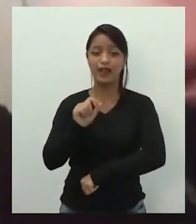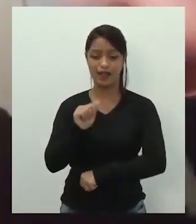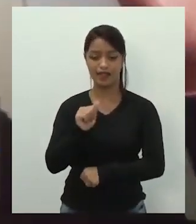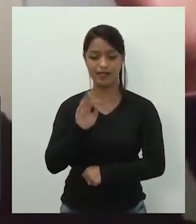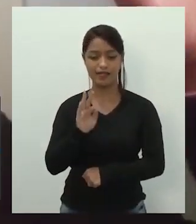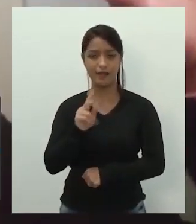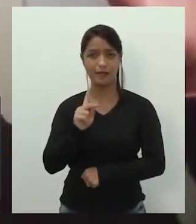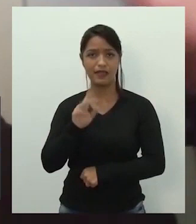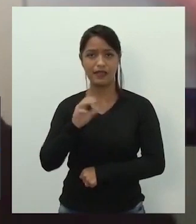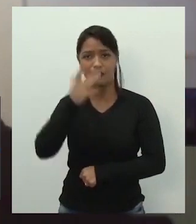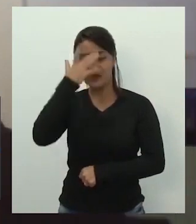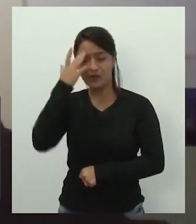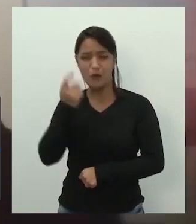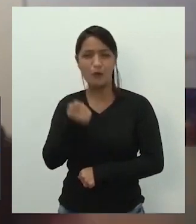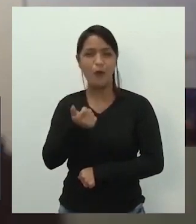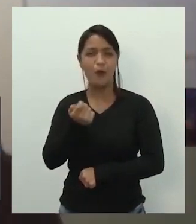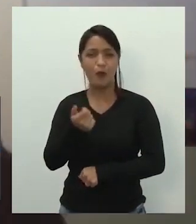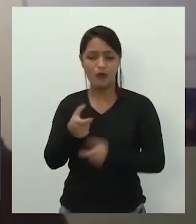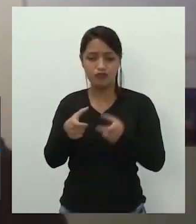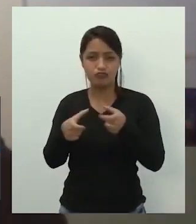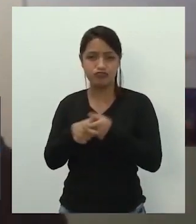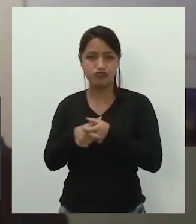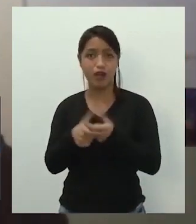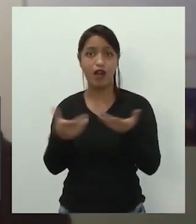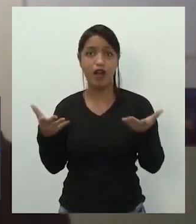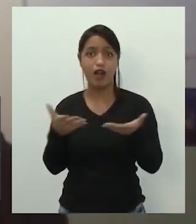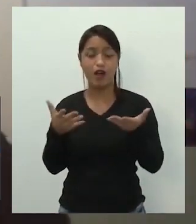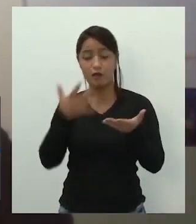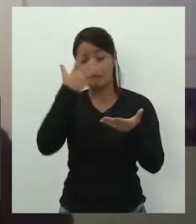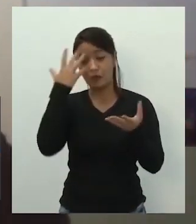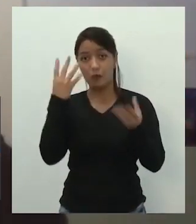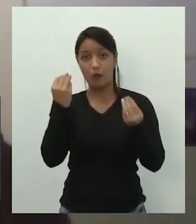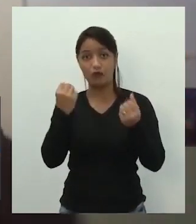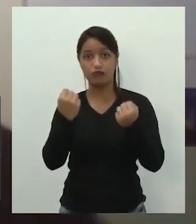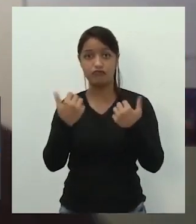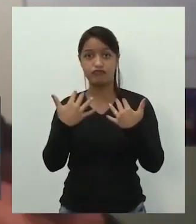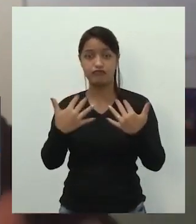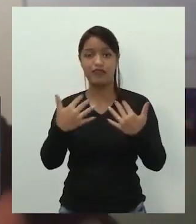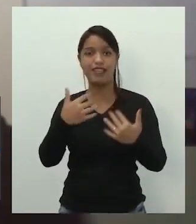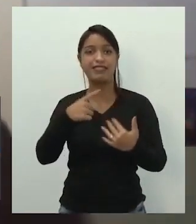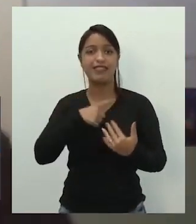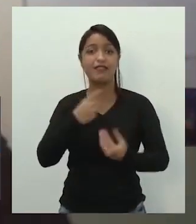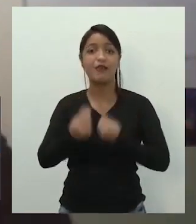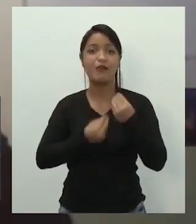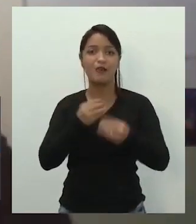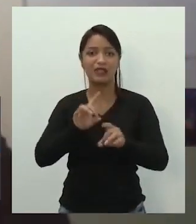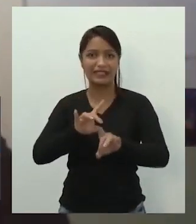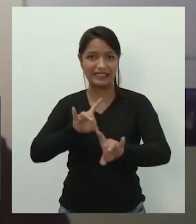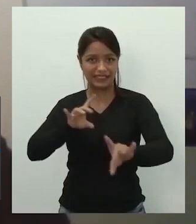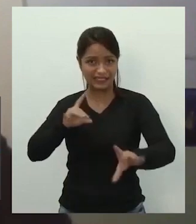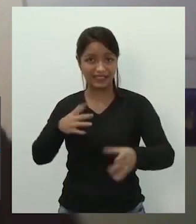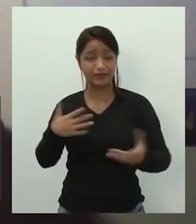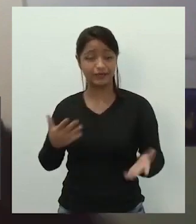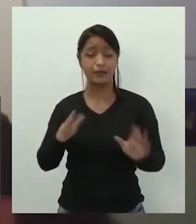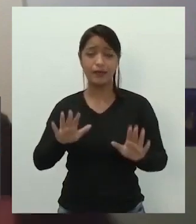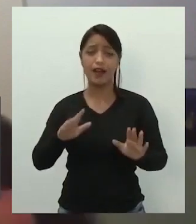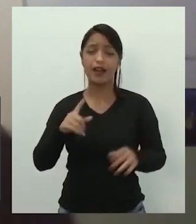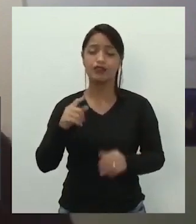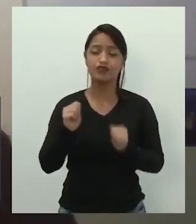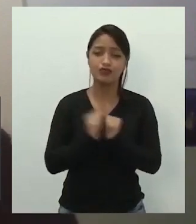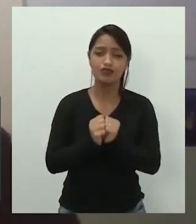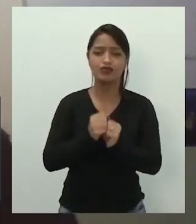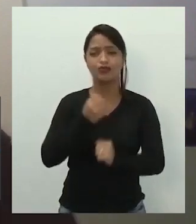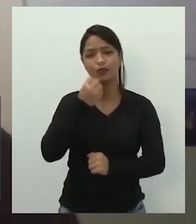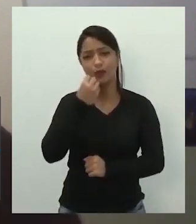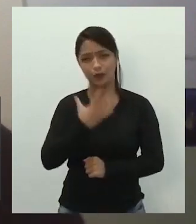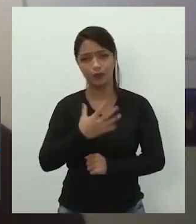aqui nesse ATPC grandão, mediado pela tecnologia. E é muito bom estarmos aqui juntos. E que loucura